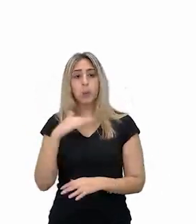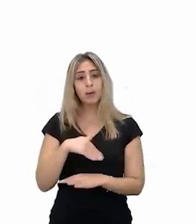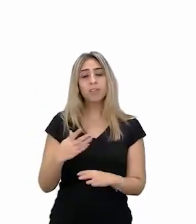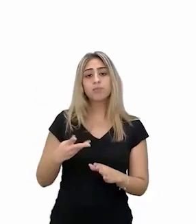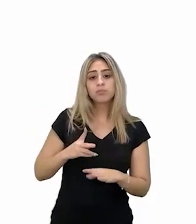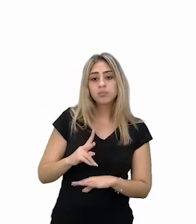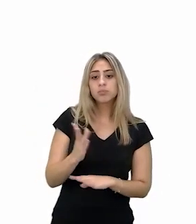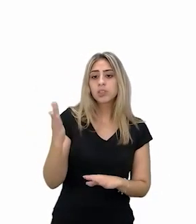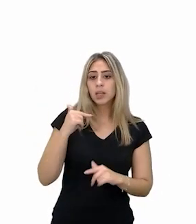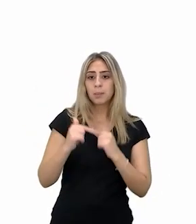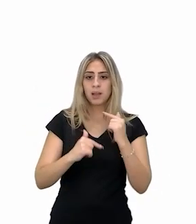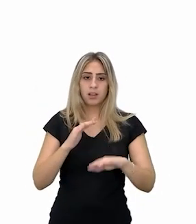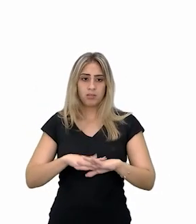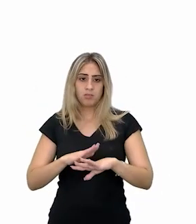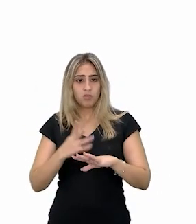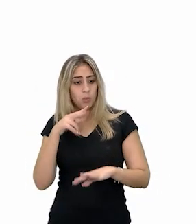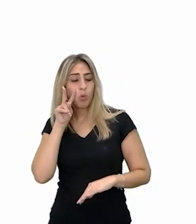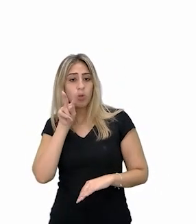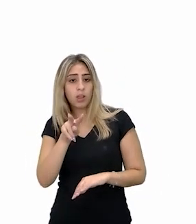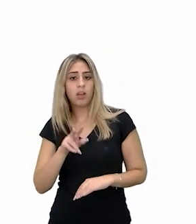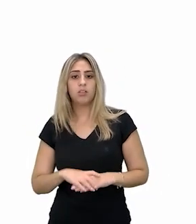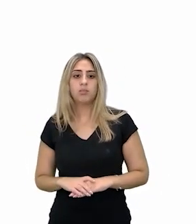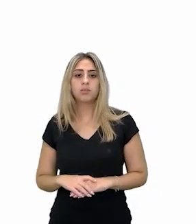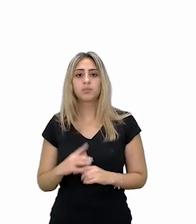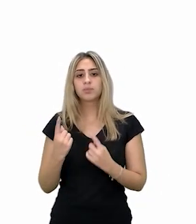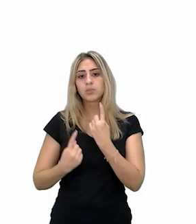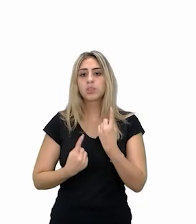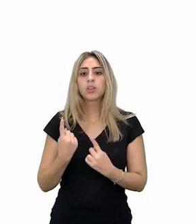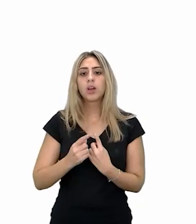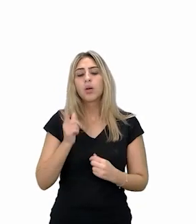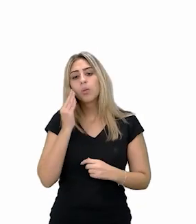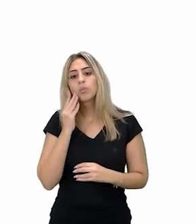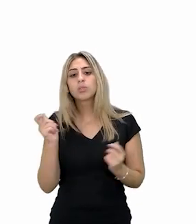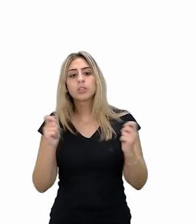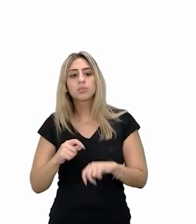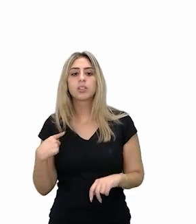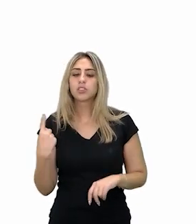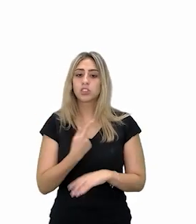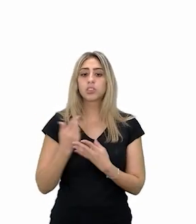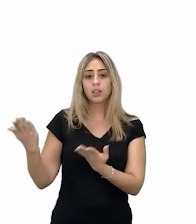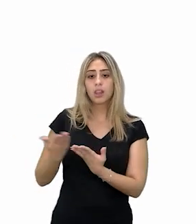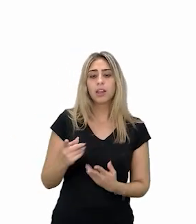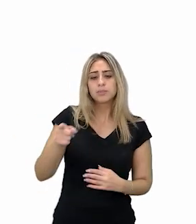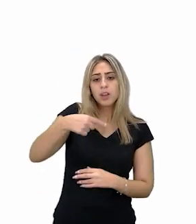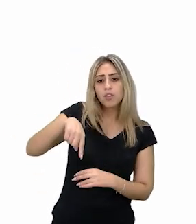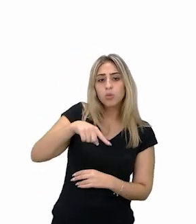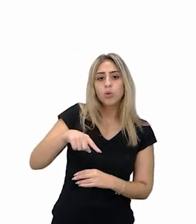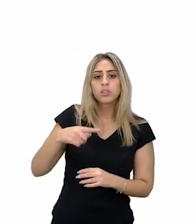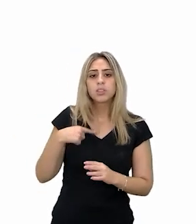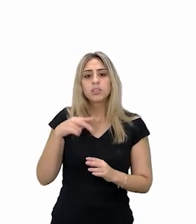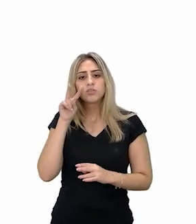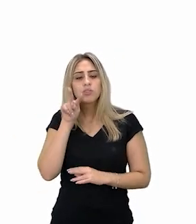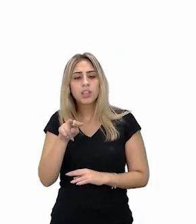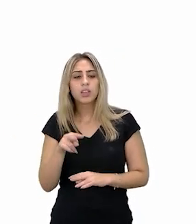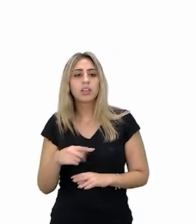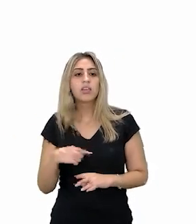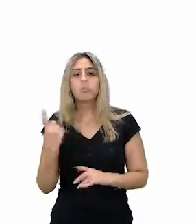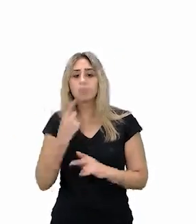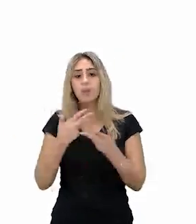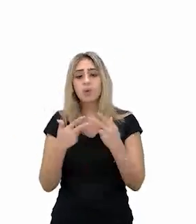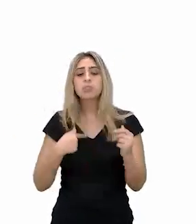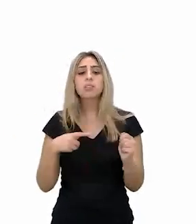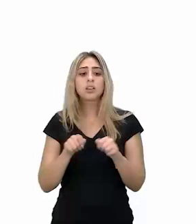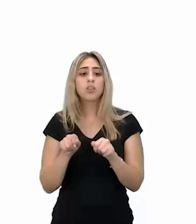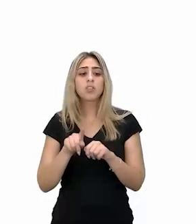vamos trabalhar com ela, vamos olhar. Quais são aí algumas possibilidades que a gente traz para vocês, né, pensarem? Primeira coisa que eu fiz